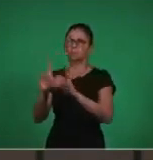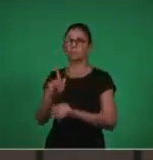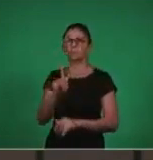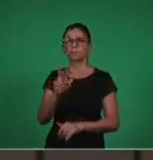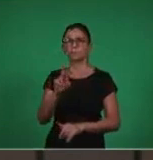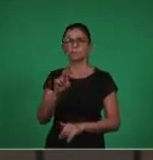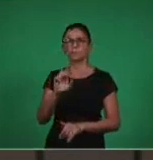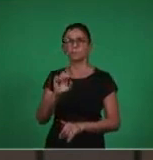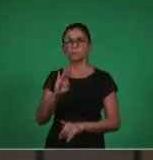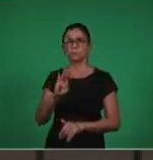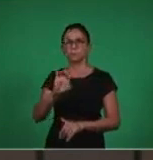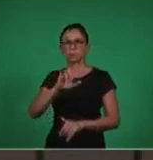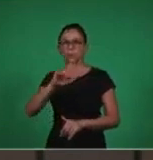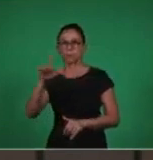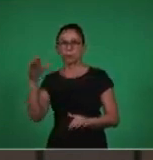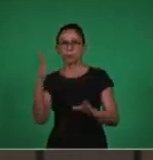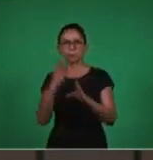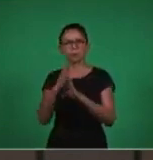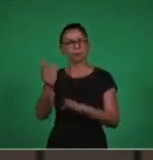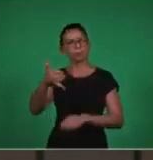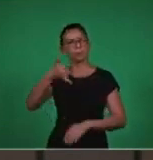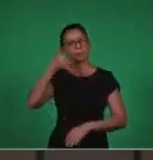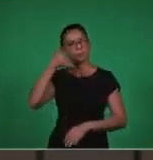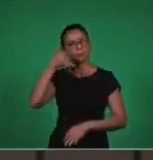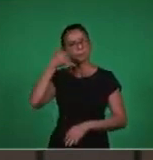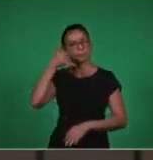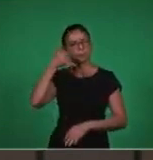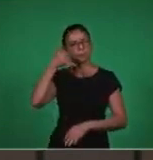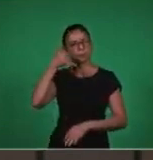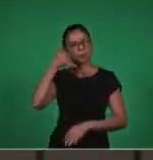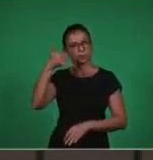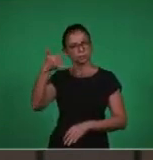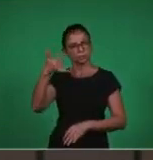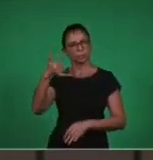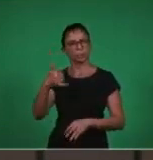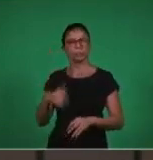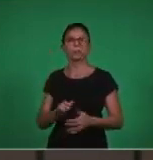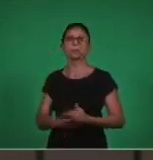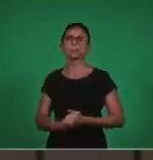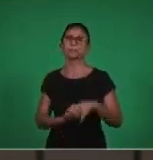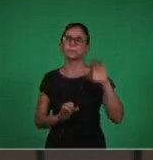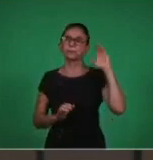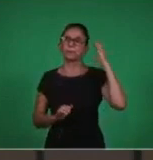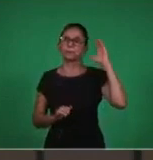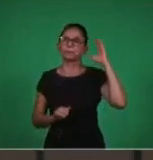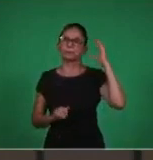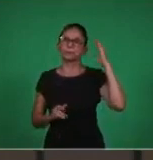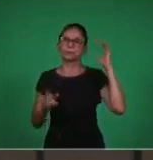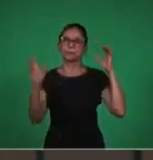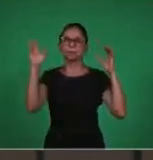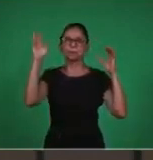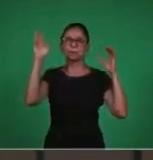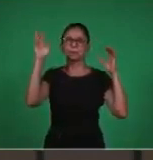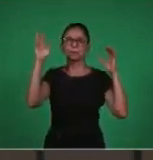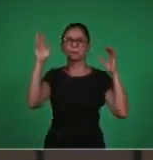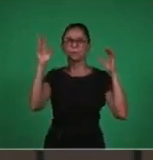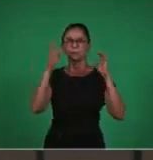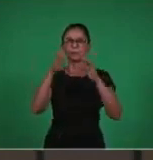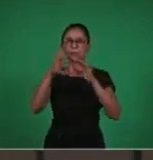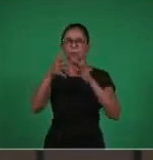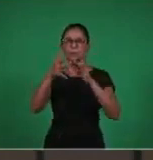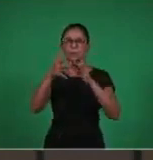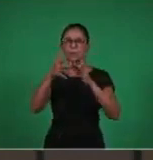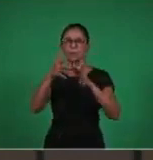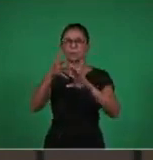descobriu a telefonia, né, cientistas escocês, e outros, mais uma